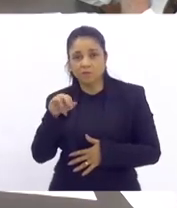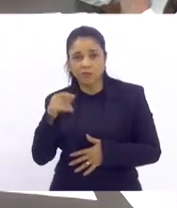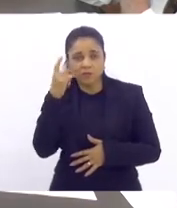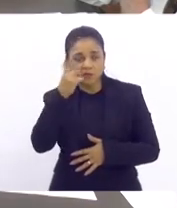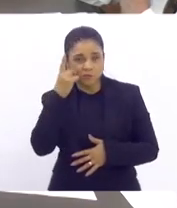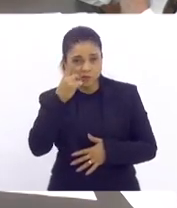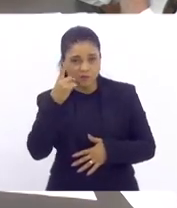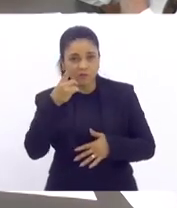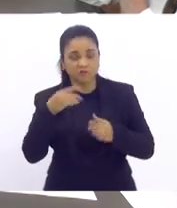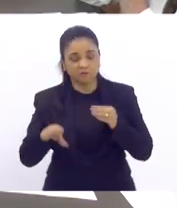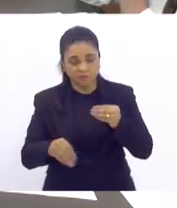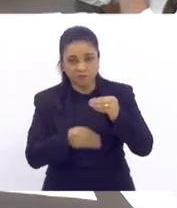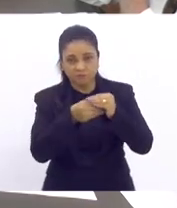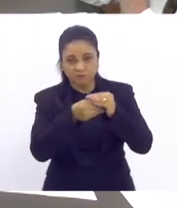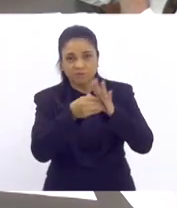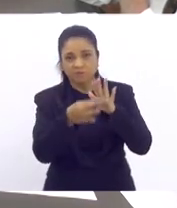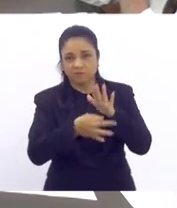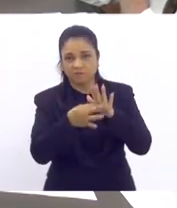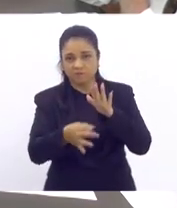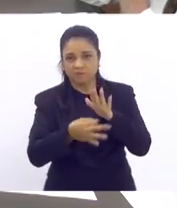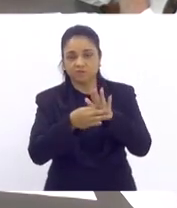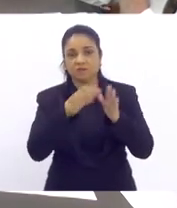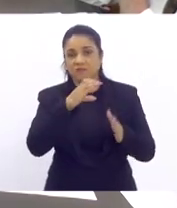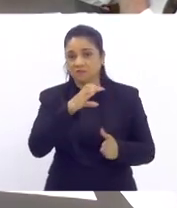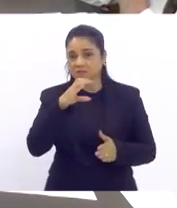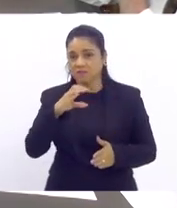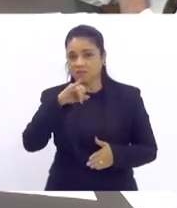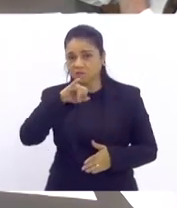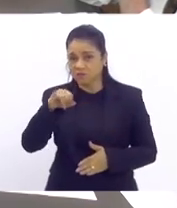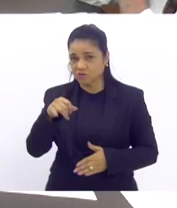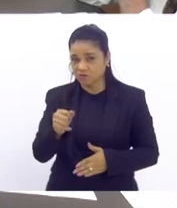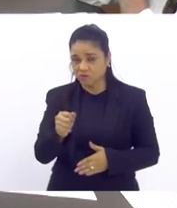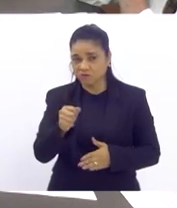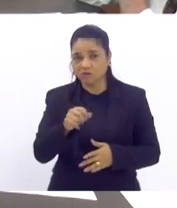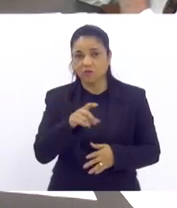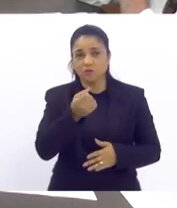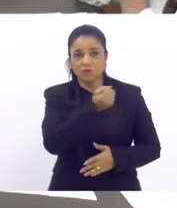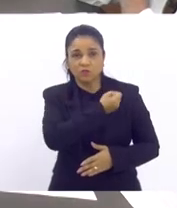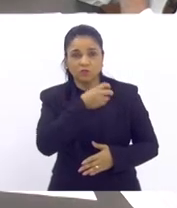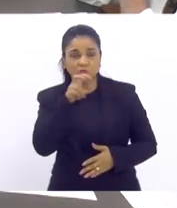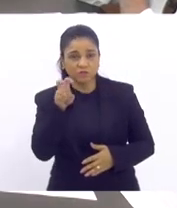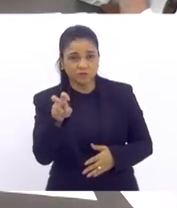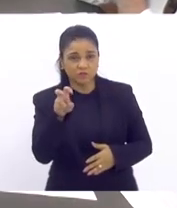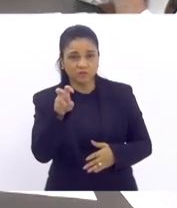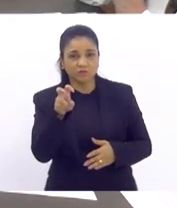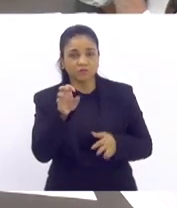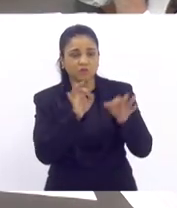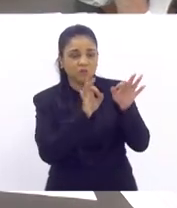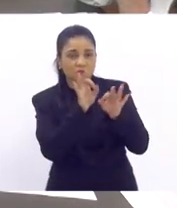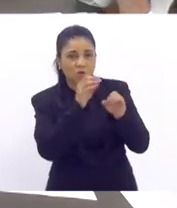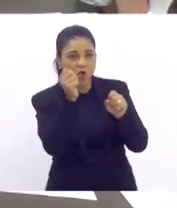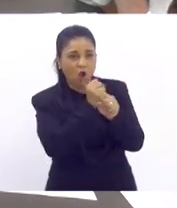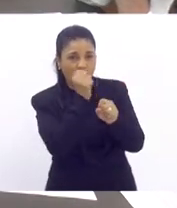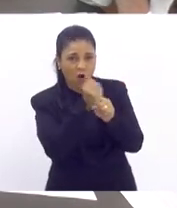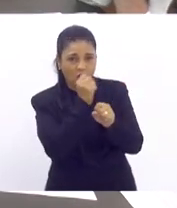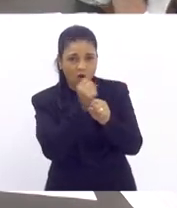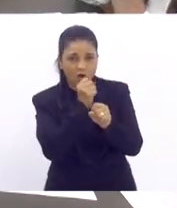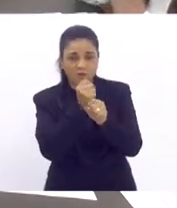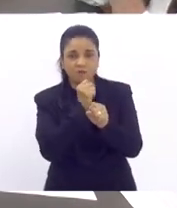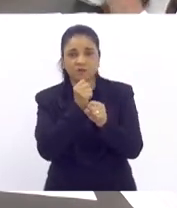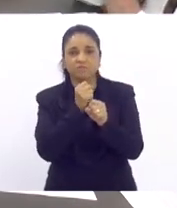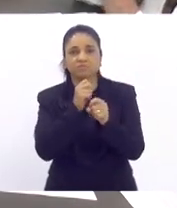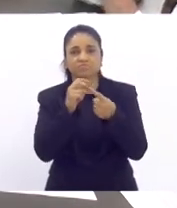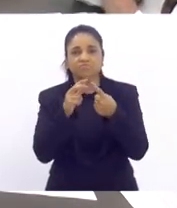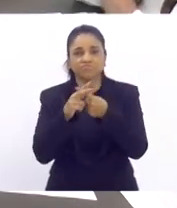com emenda de acordo com a ccj na súmula número 5 só questão de obra reforma a gente